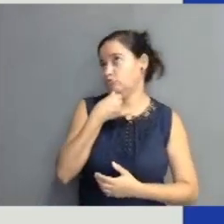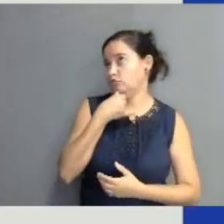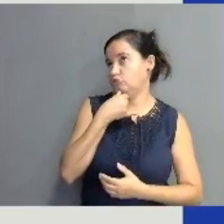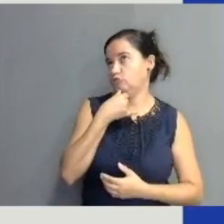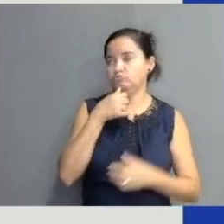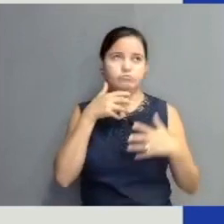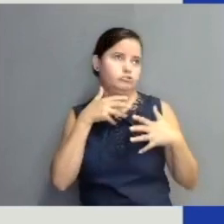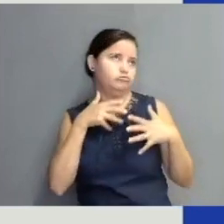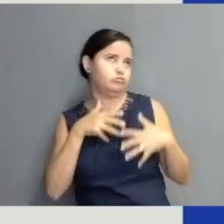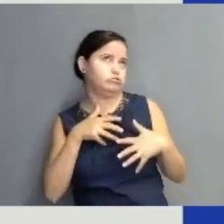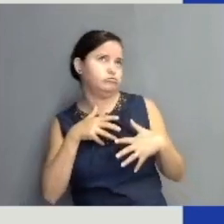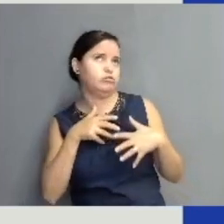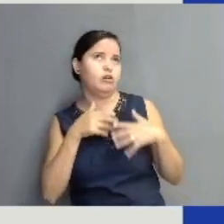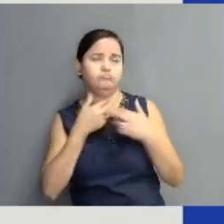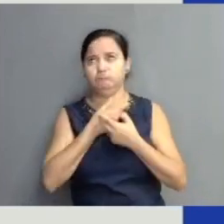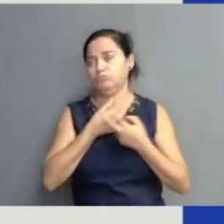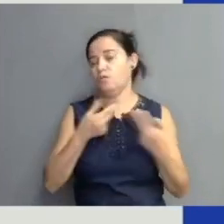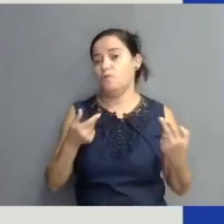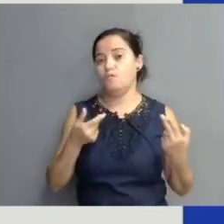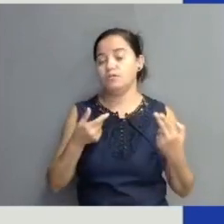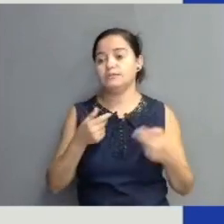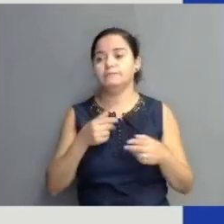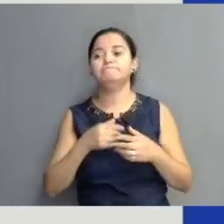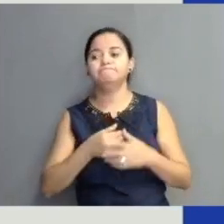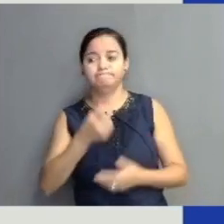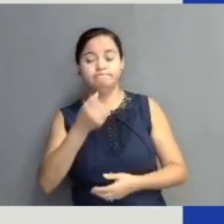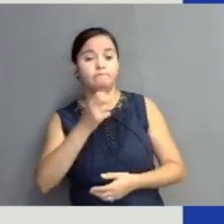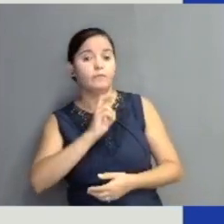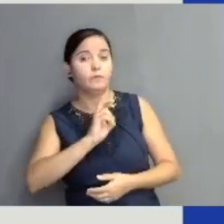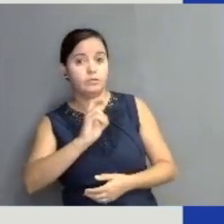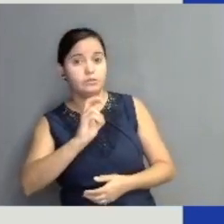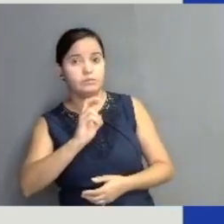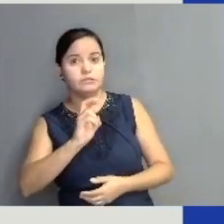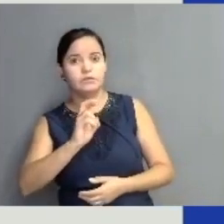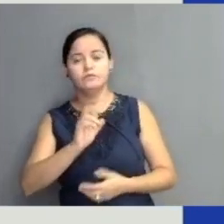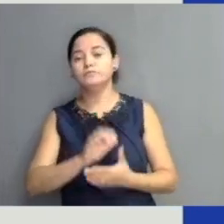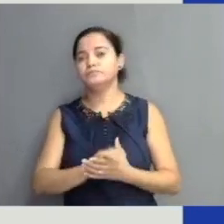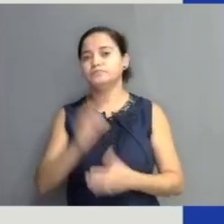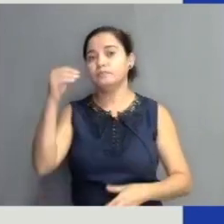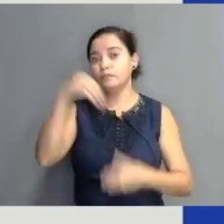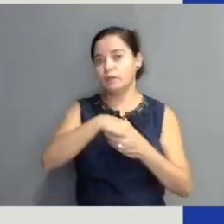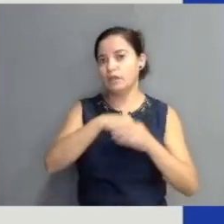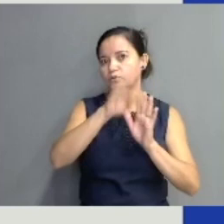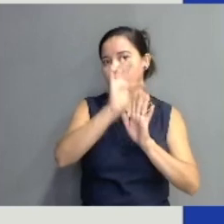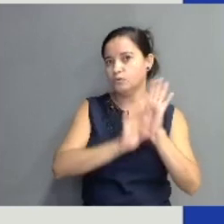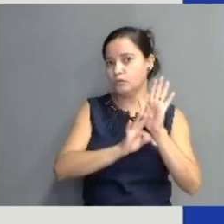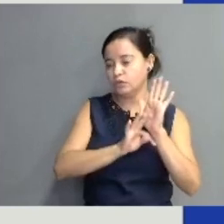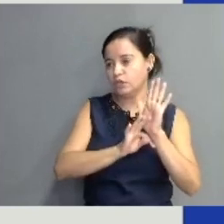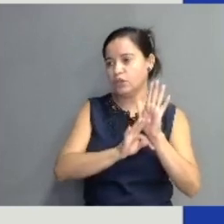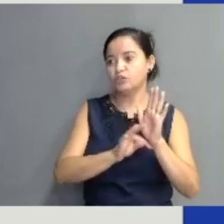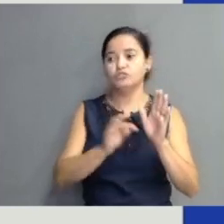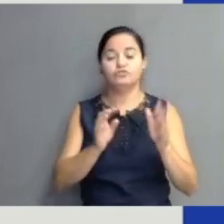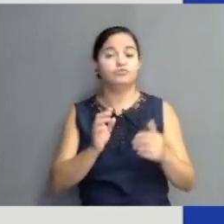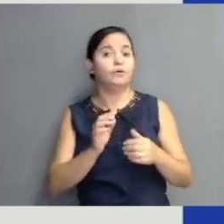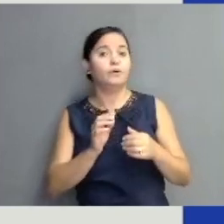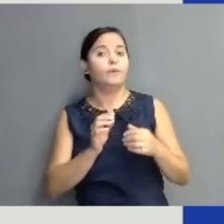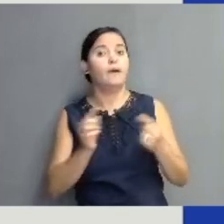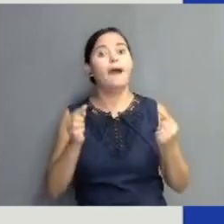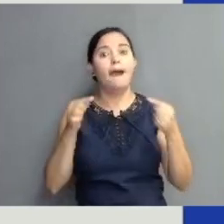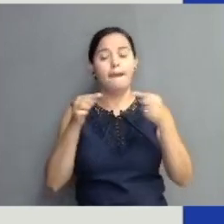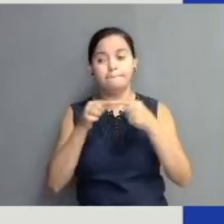está chateado, né? Então, ó, número 5, que a ideia do texto 1 é reforçada no texto 2. A gente